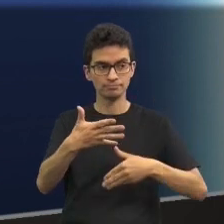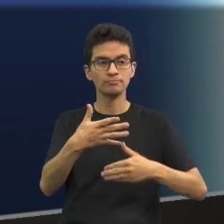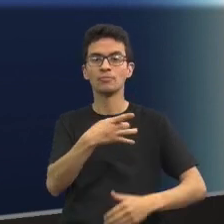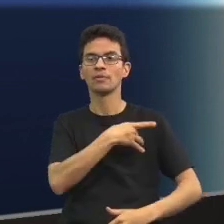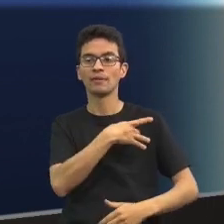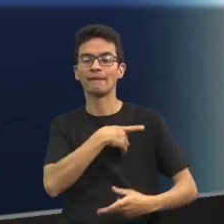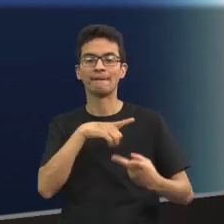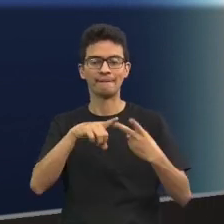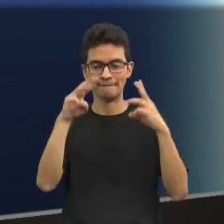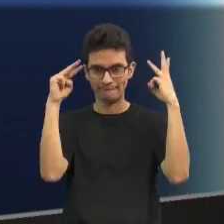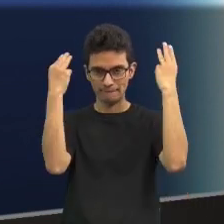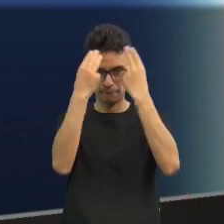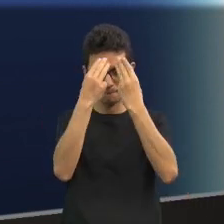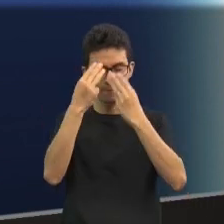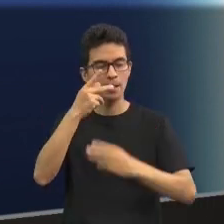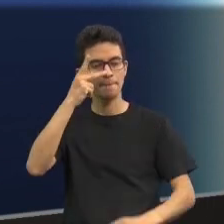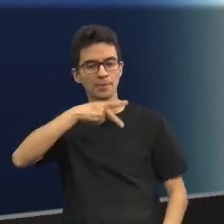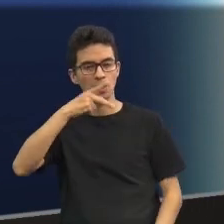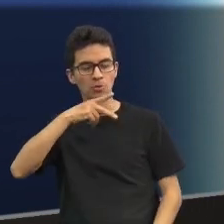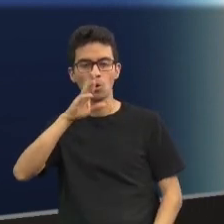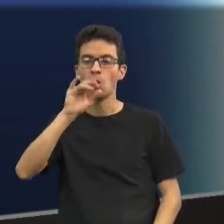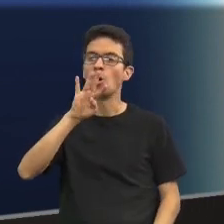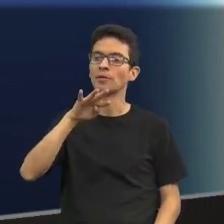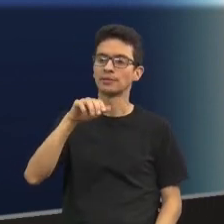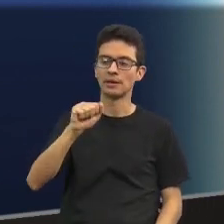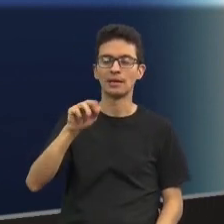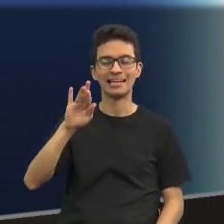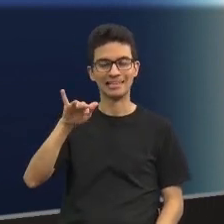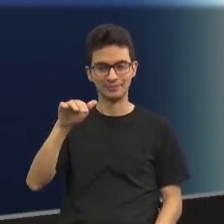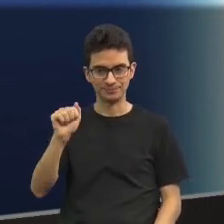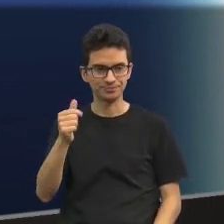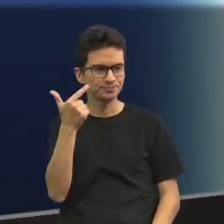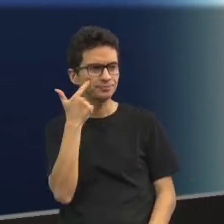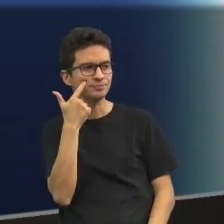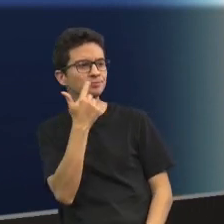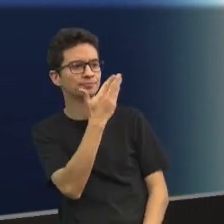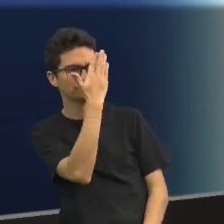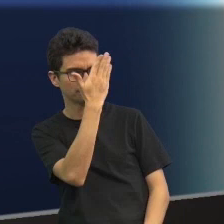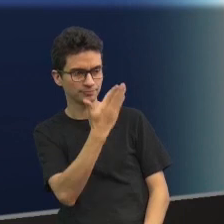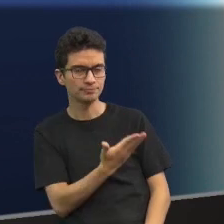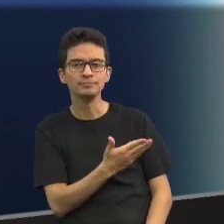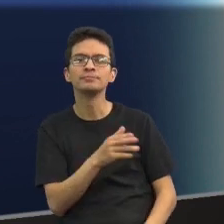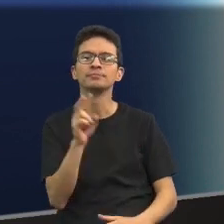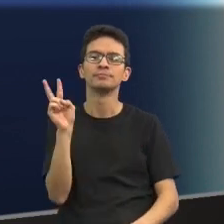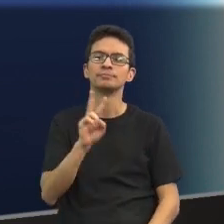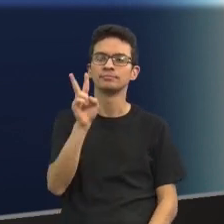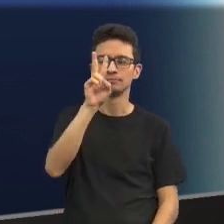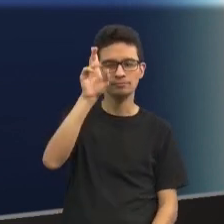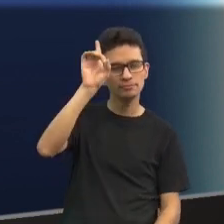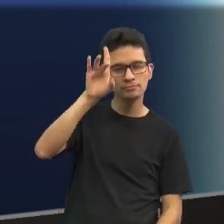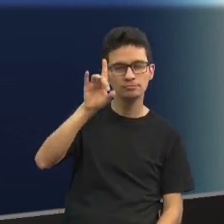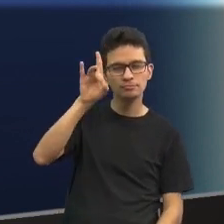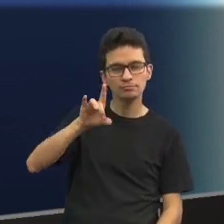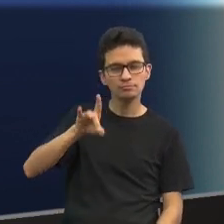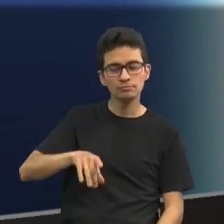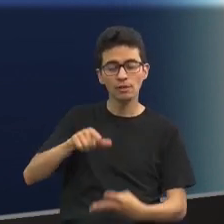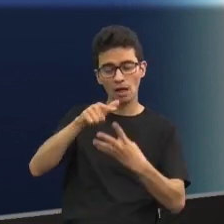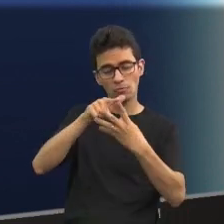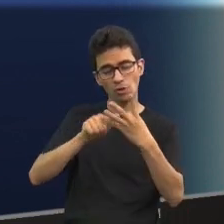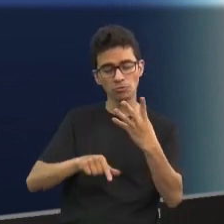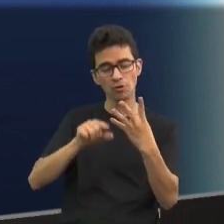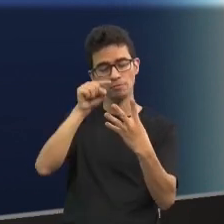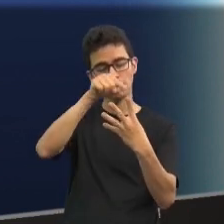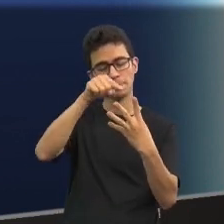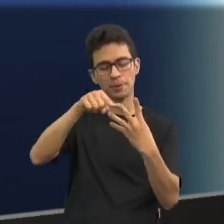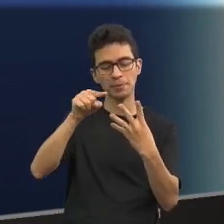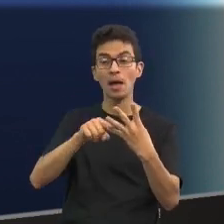peru e costa rica basta olhar os valores os valores das médias e são quatro valores pois são